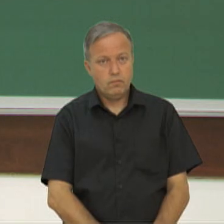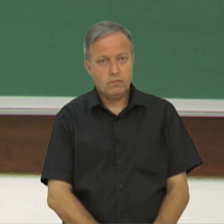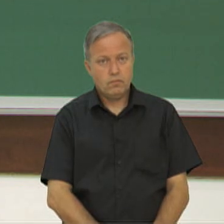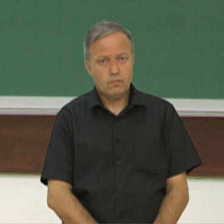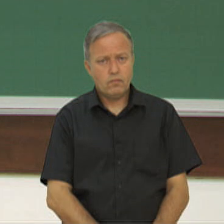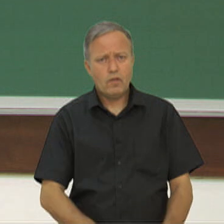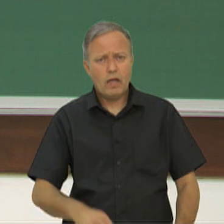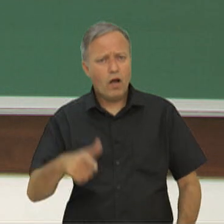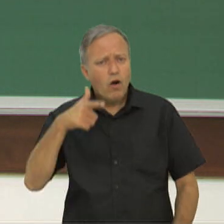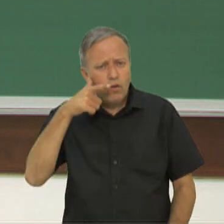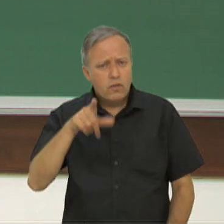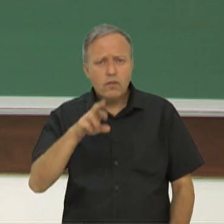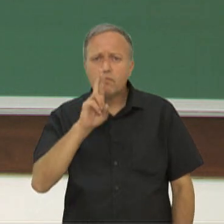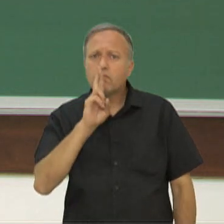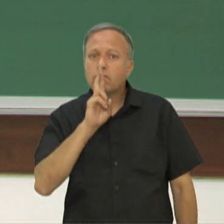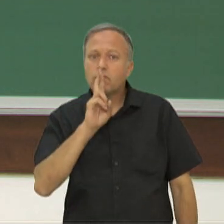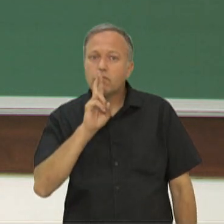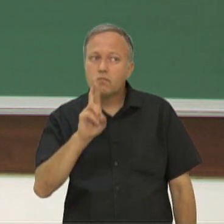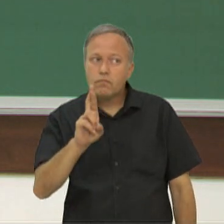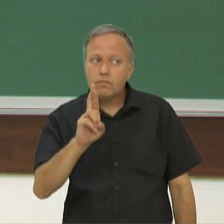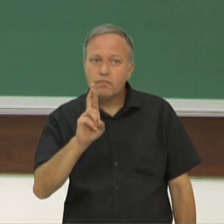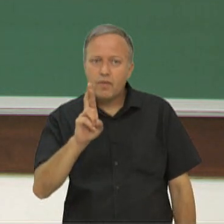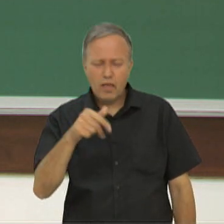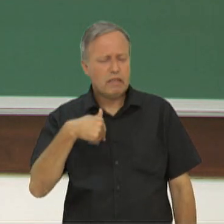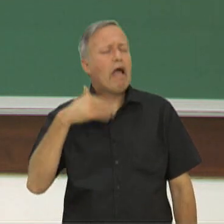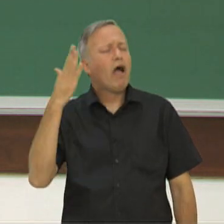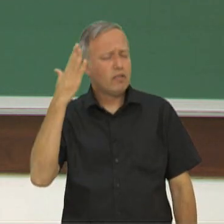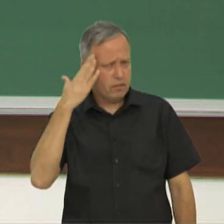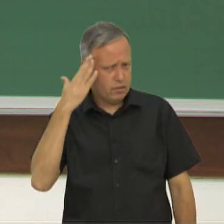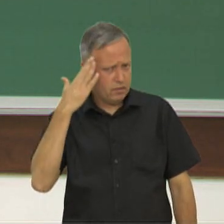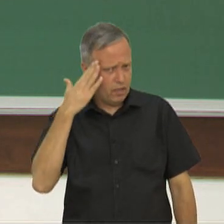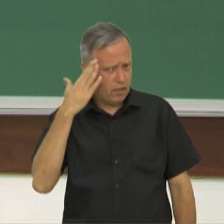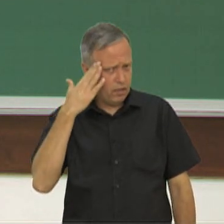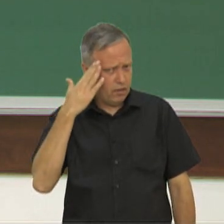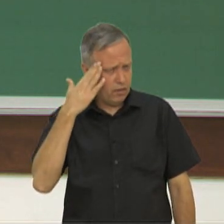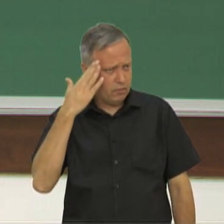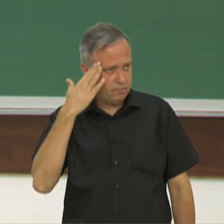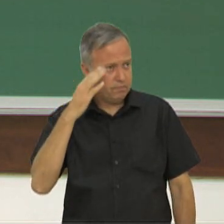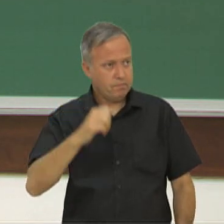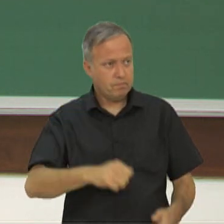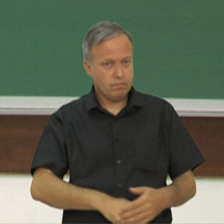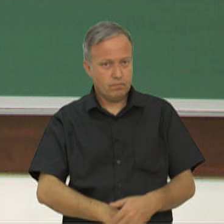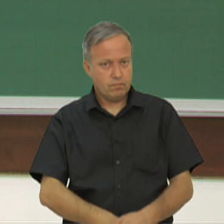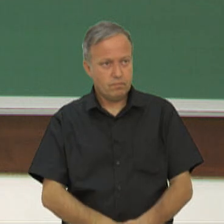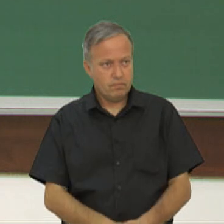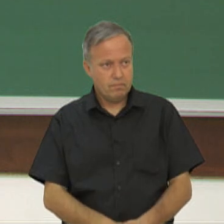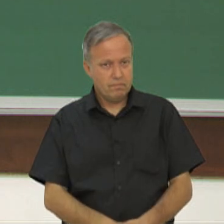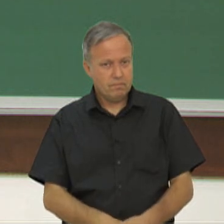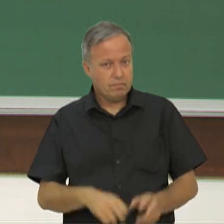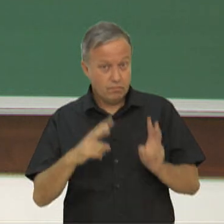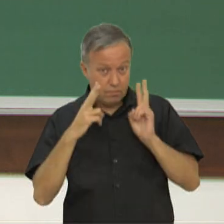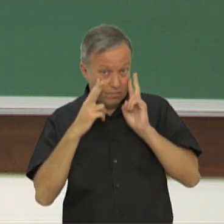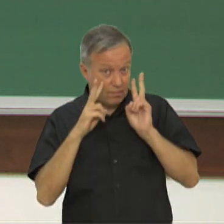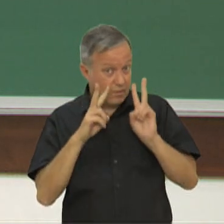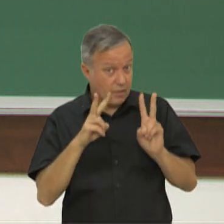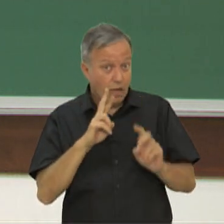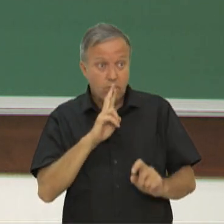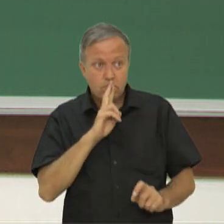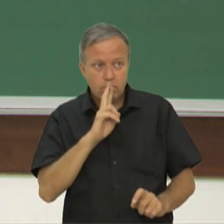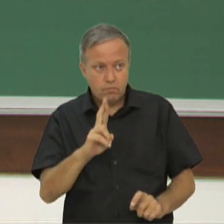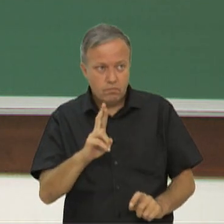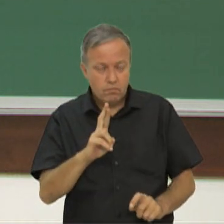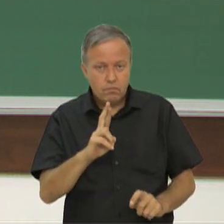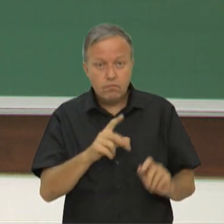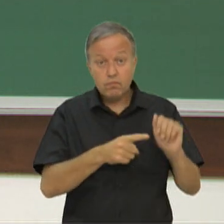aí, pessoal, conseguiram responder? Tenho certeza que sim. Vamos ver se vocês responderam certo? Vamos aqui na telinha dar uma olhada? Se